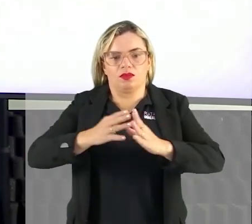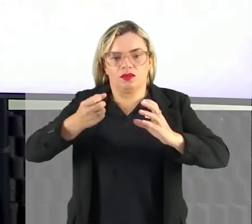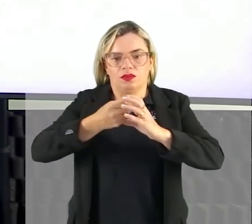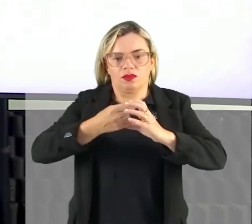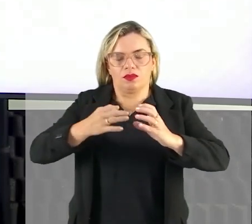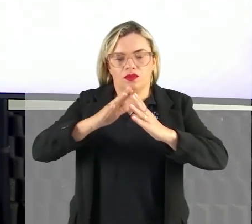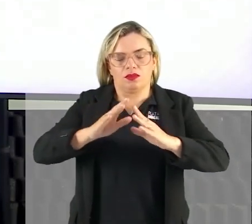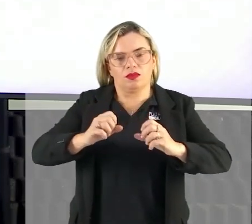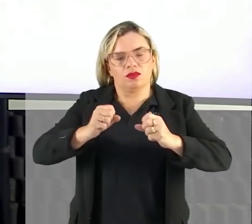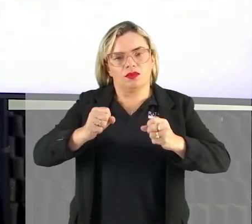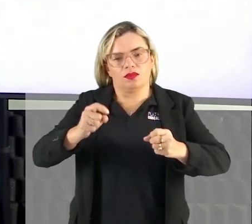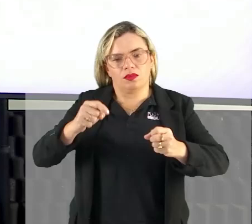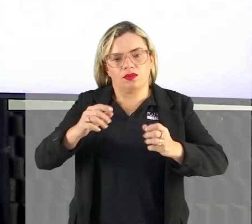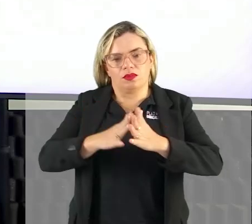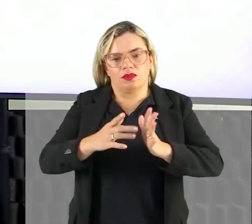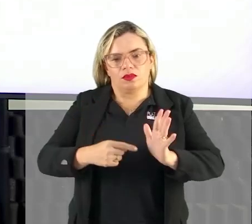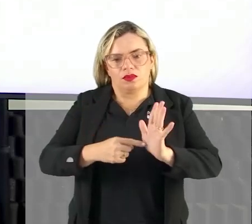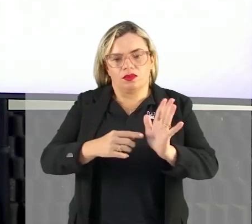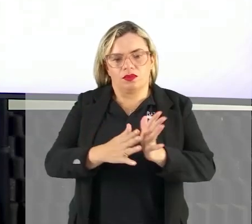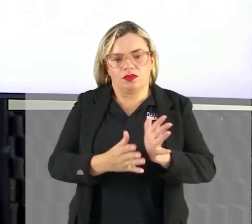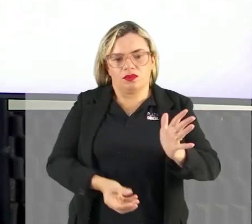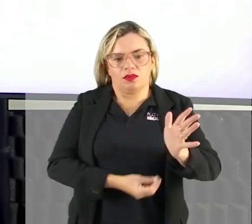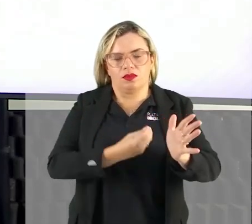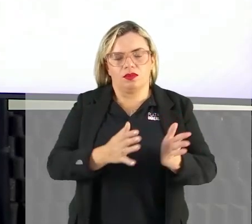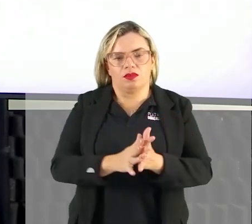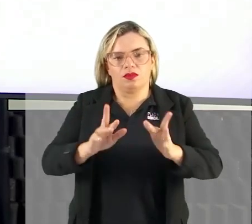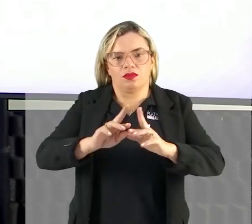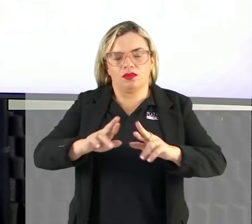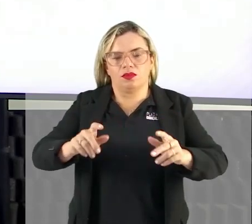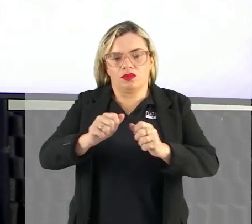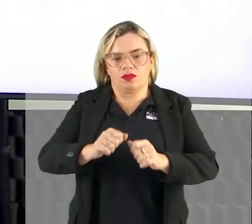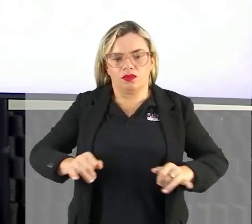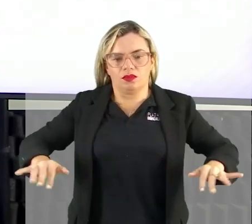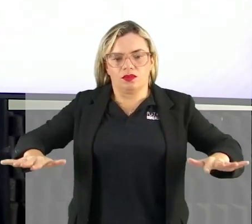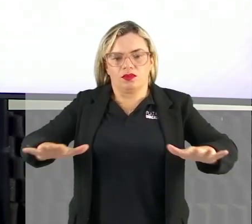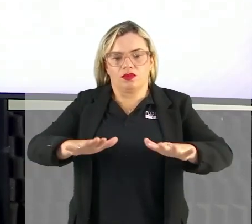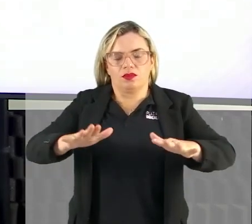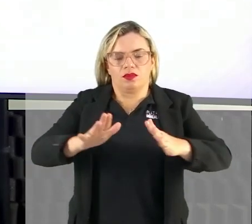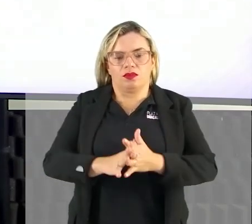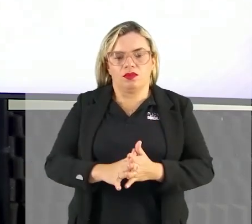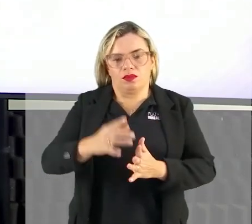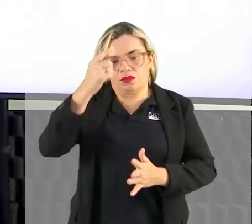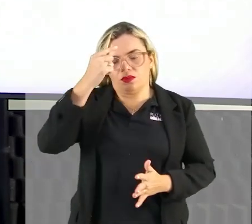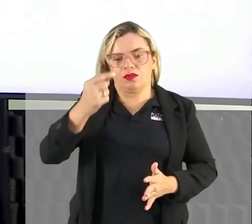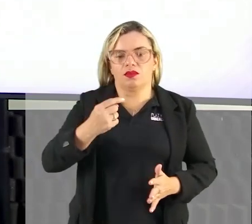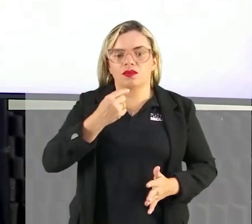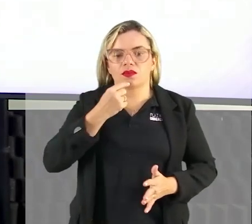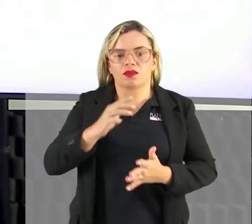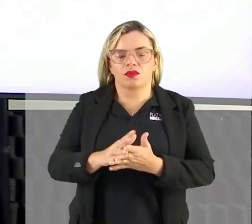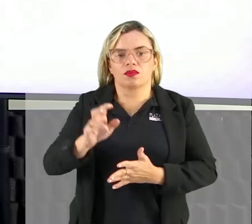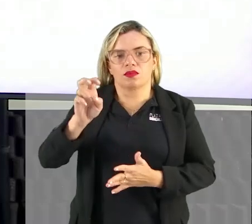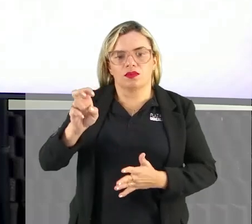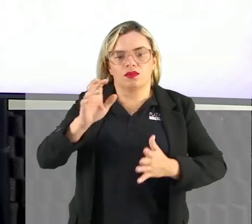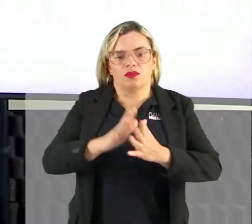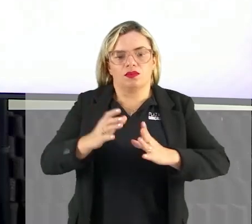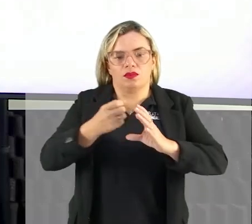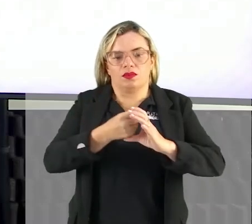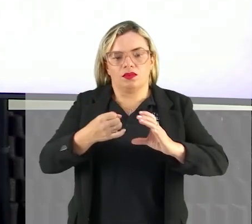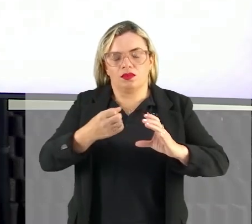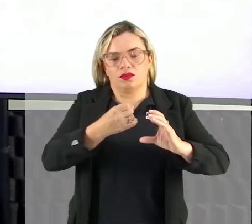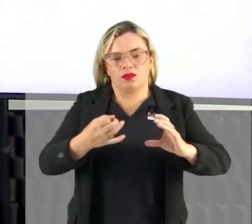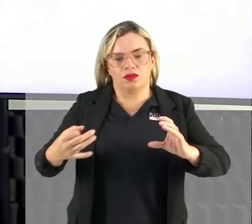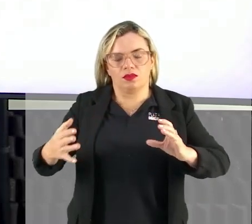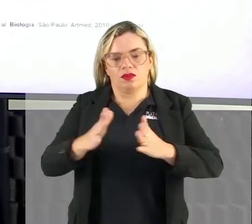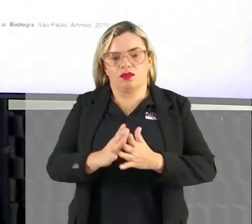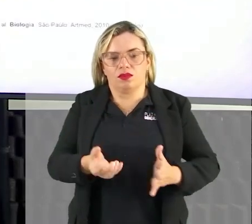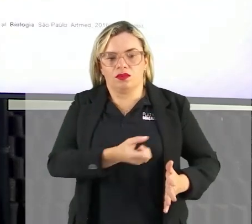quais permitiram sua sobrevivência em diferentes ambientes. Na imagem, 5 dessas características estão